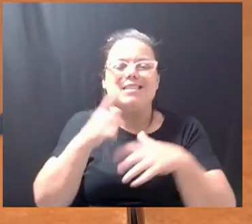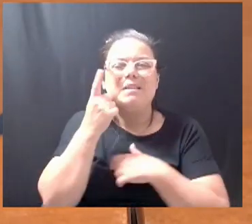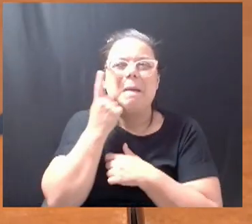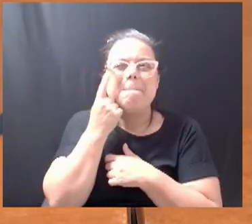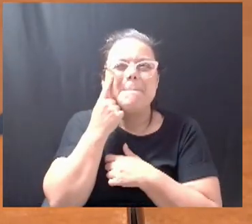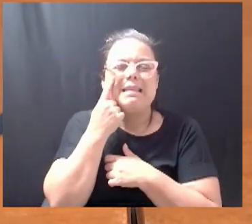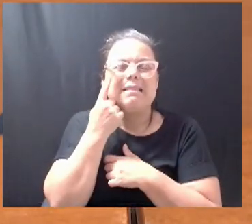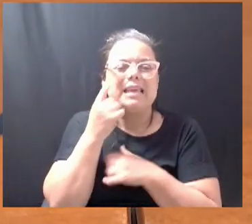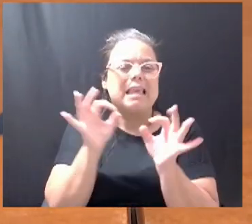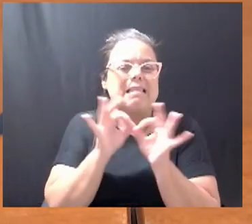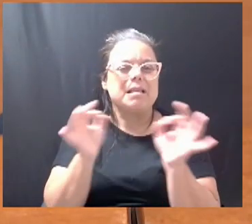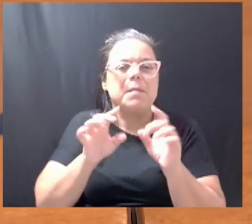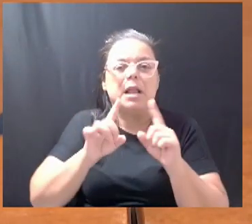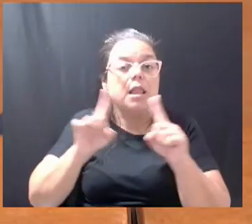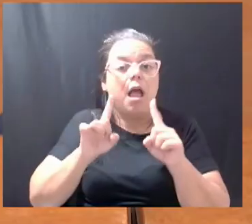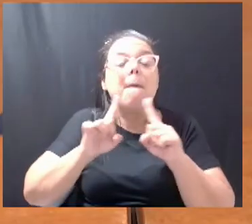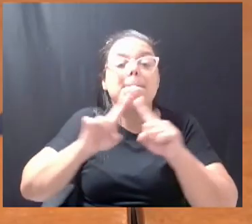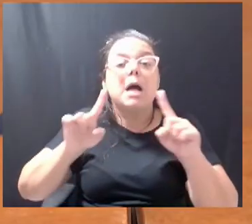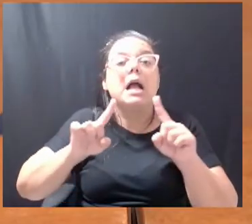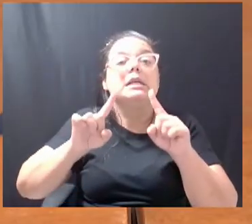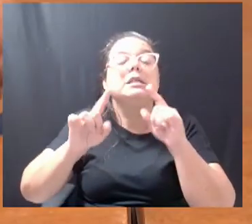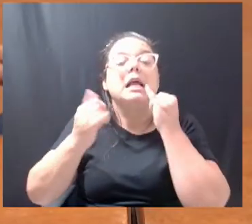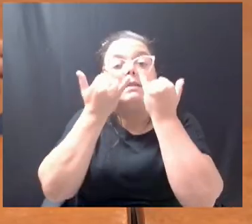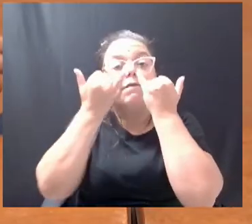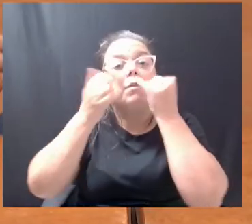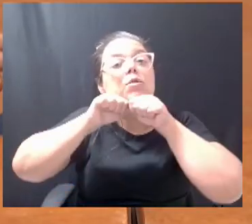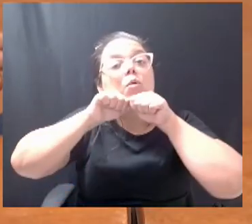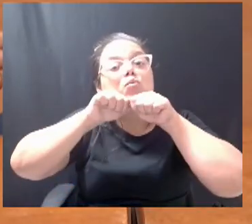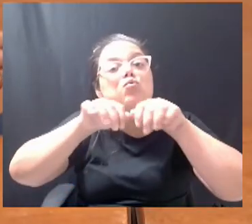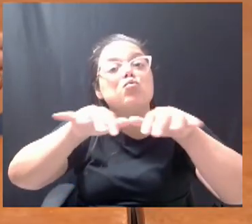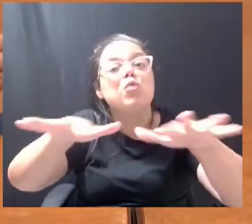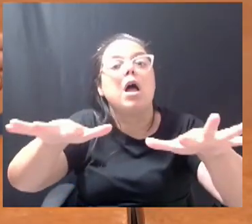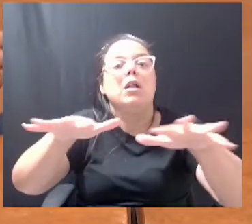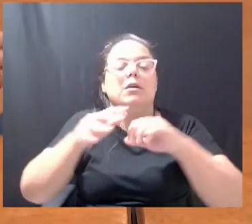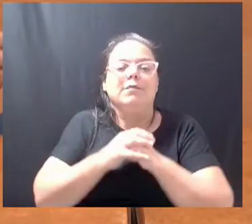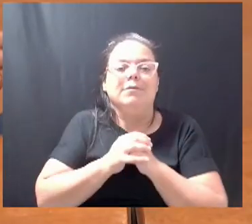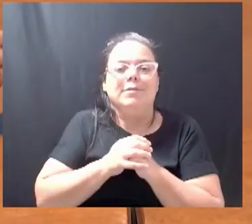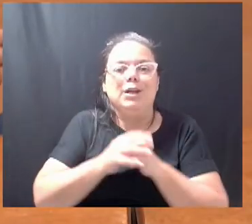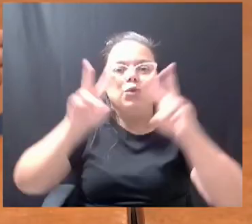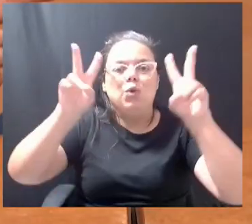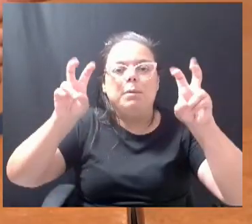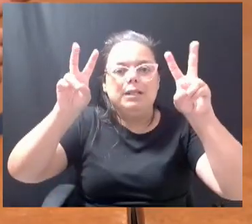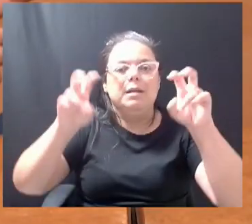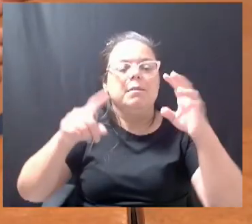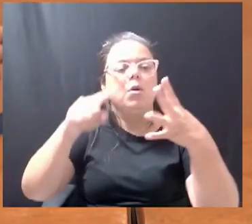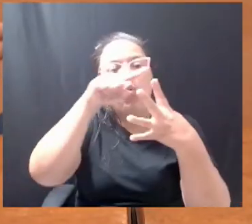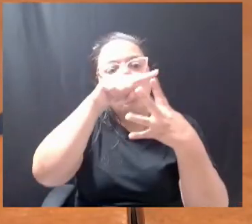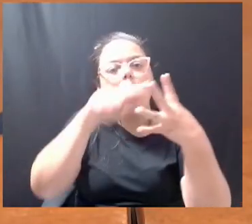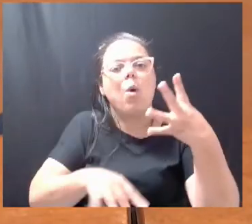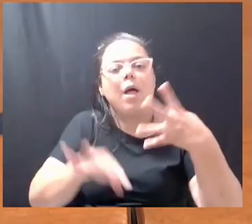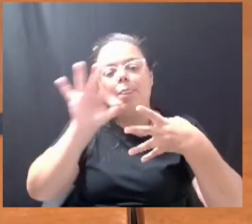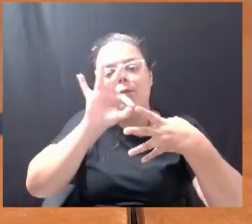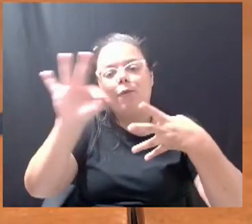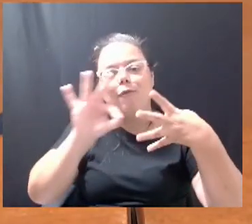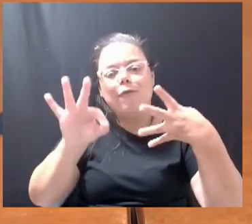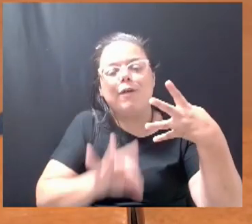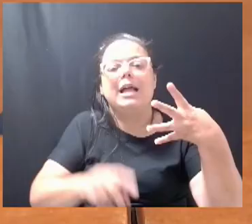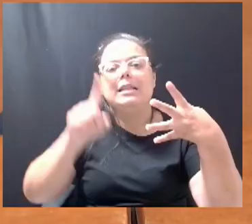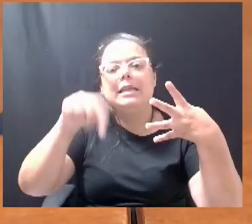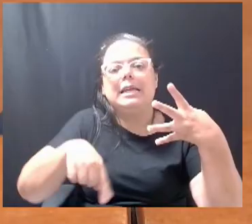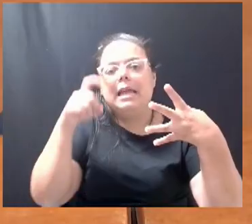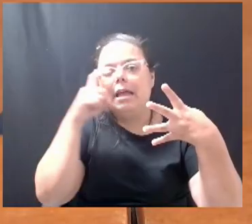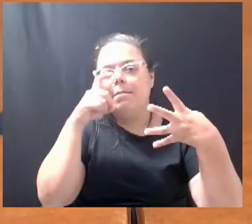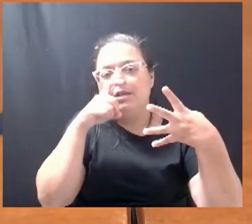que não têm informação nenhuma sobre o tema. 4 frases dizendo que é mito e o que é verdade já tem o poder